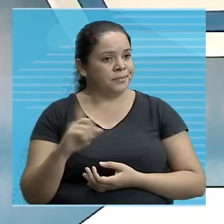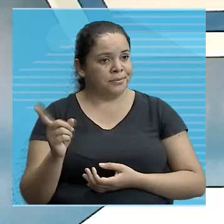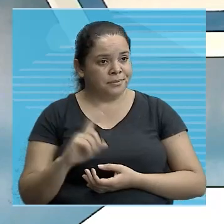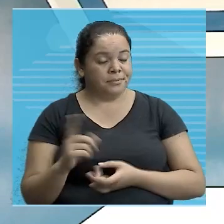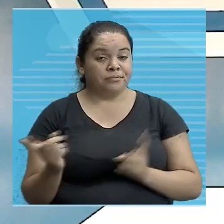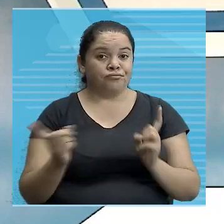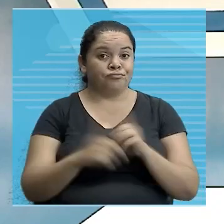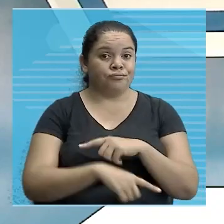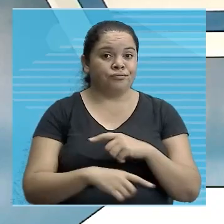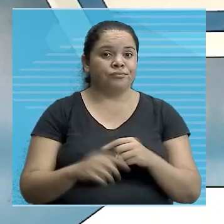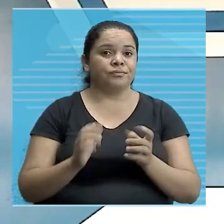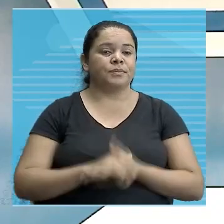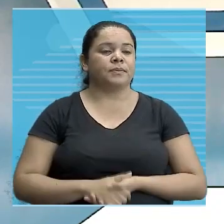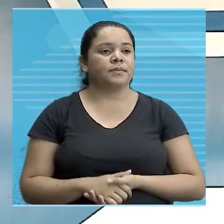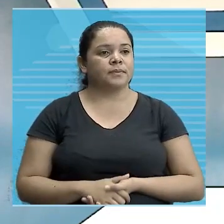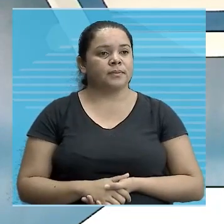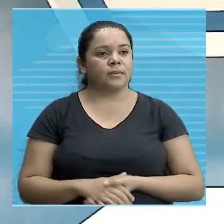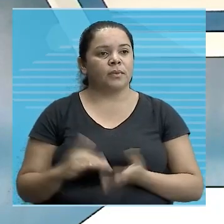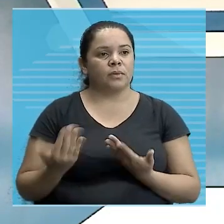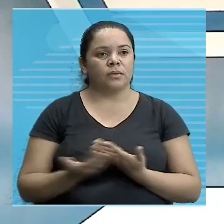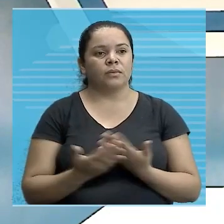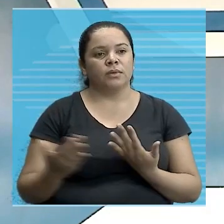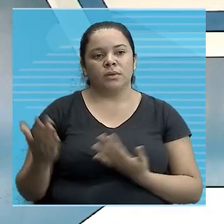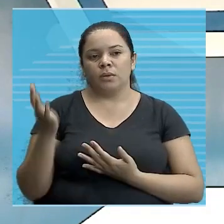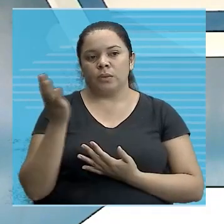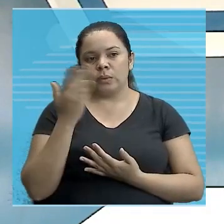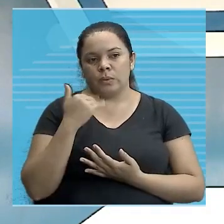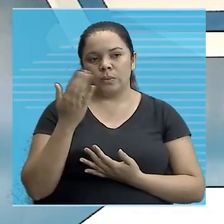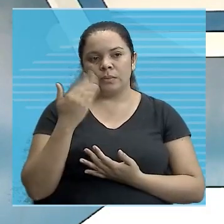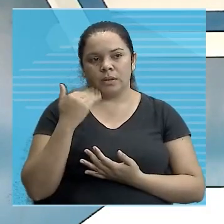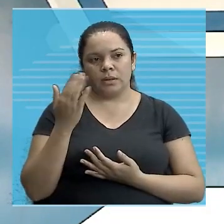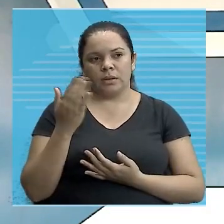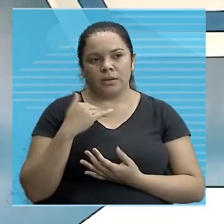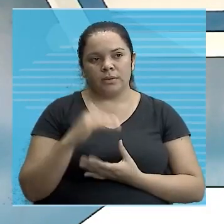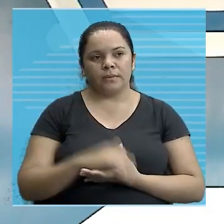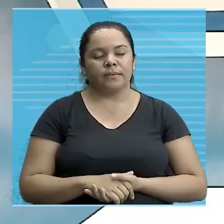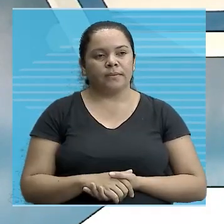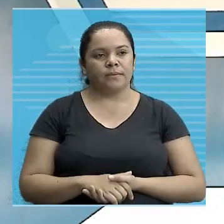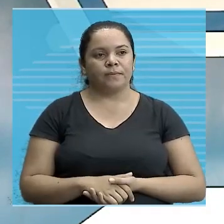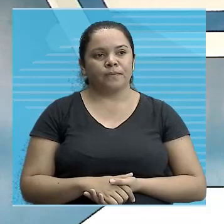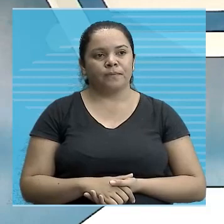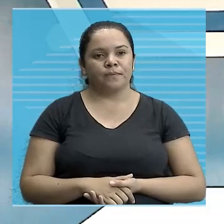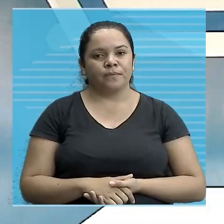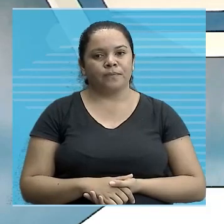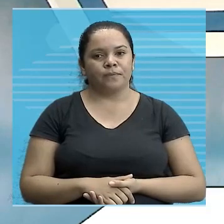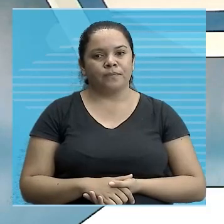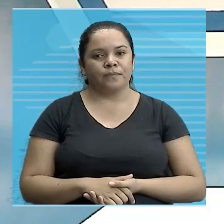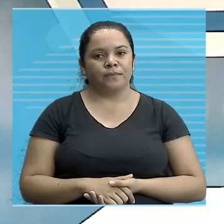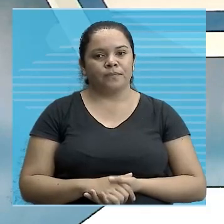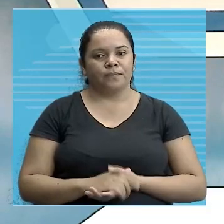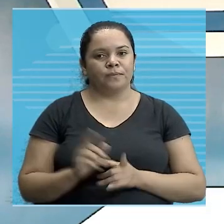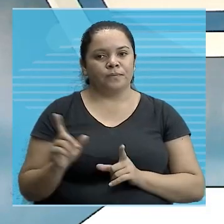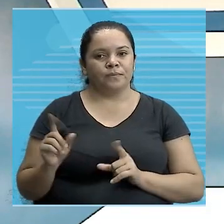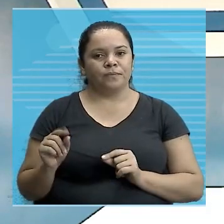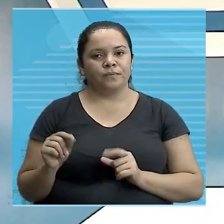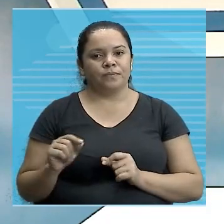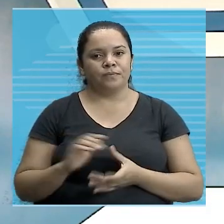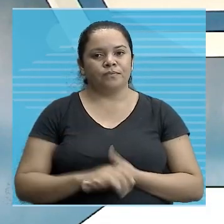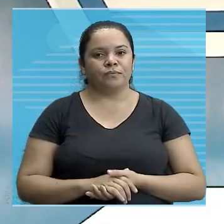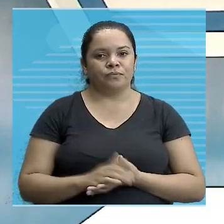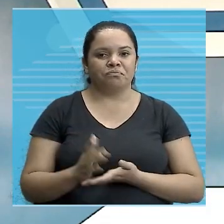você, ao se alimentar, come alguma coisa que tenha